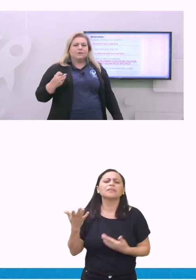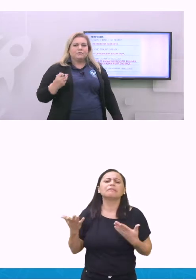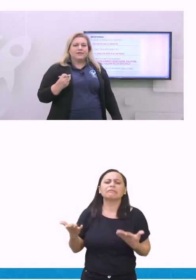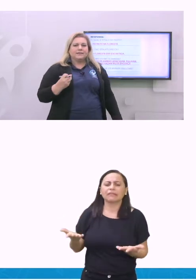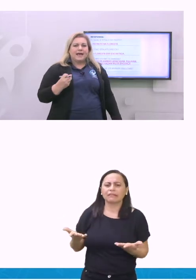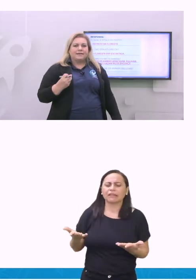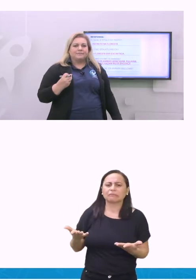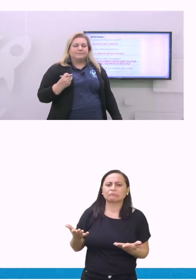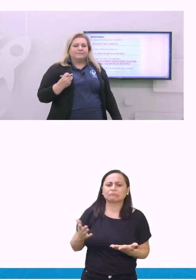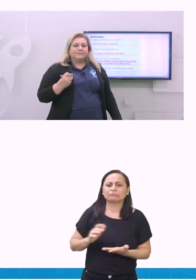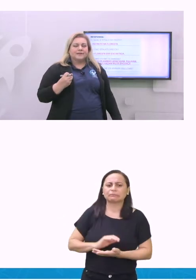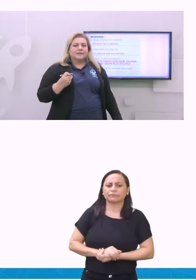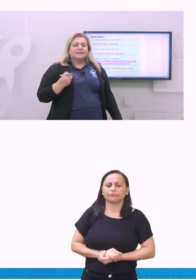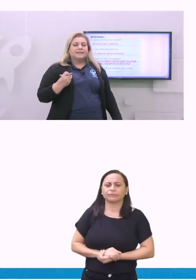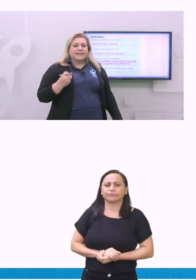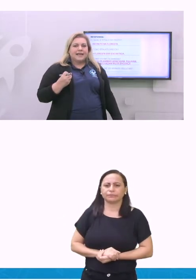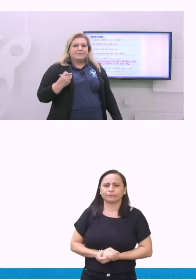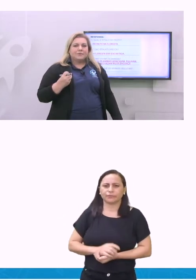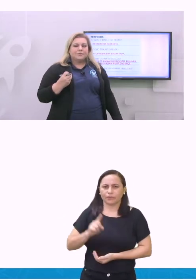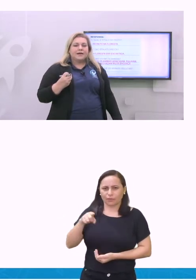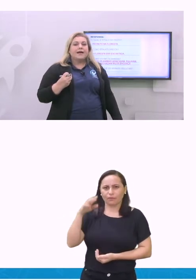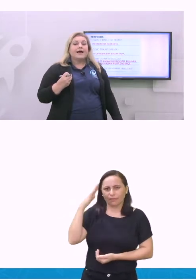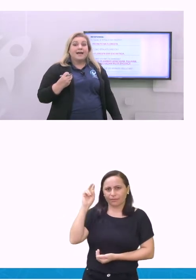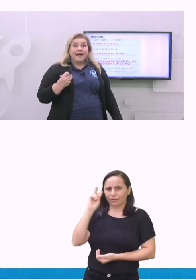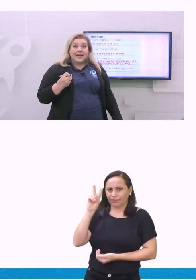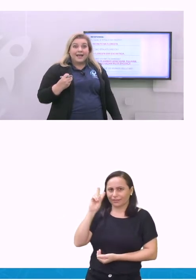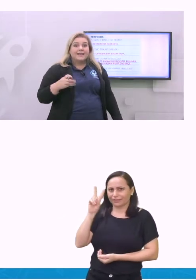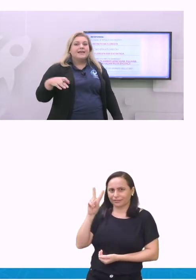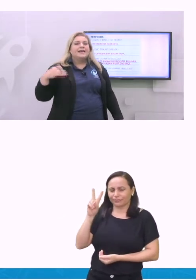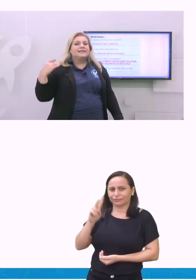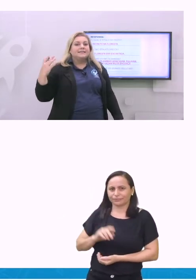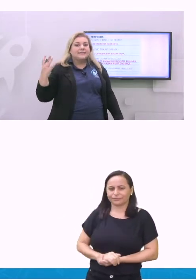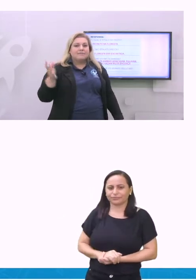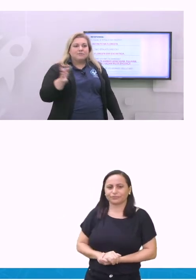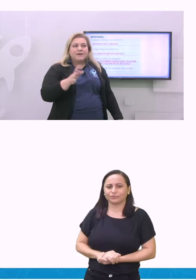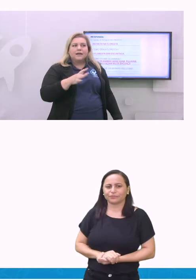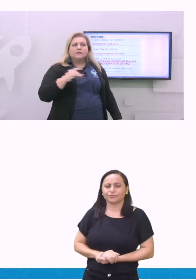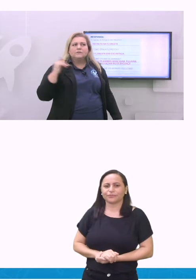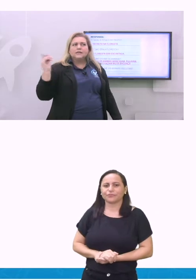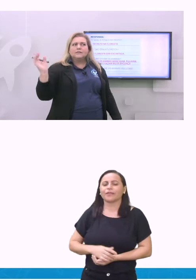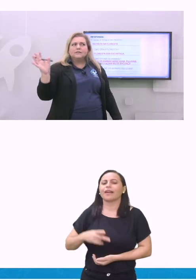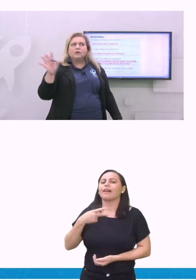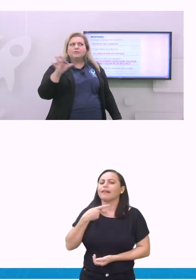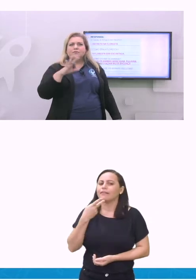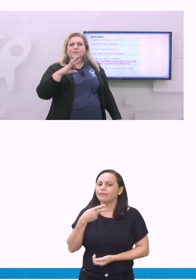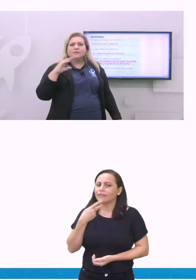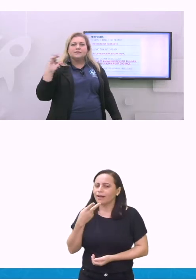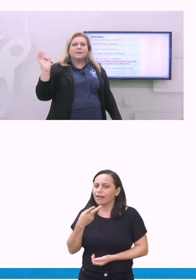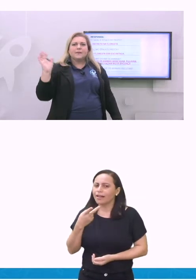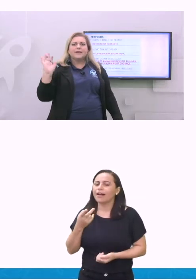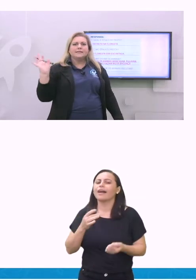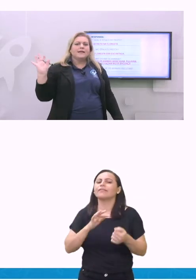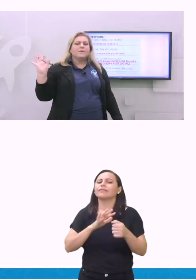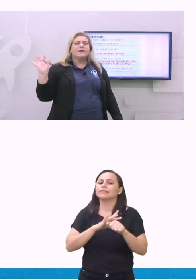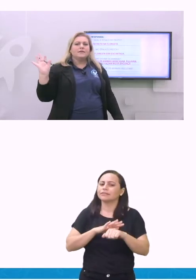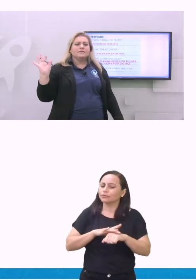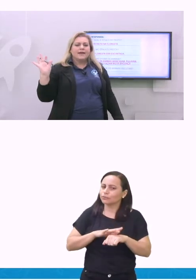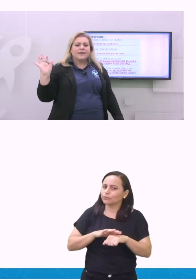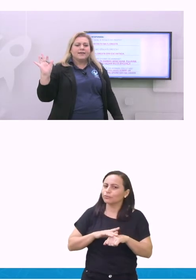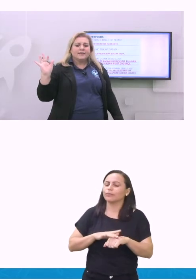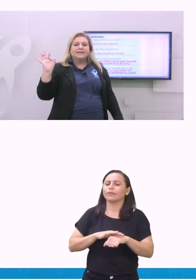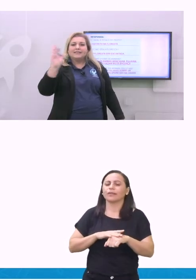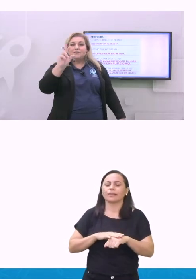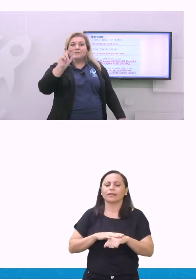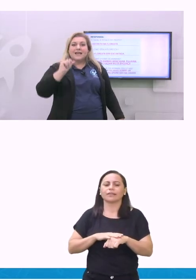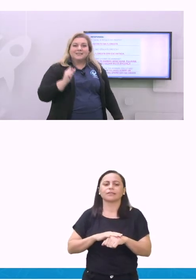ali para conversar? Vocês lembram? Ah, eles estavam falando desse novo vírus que apareceu aí, não